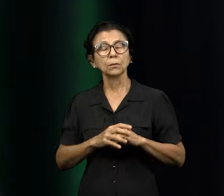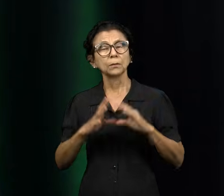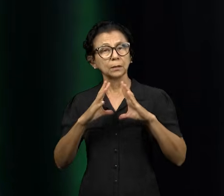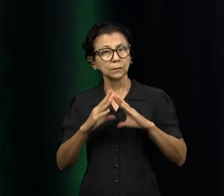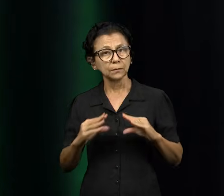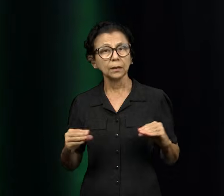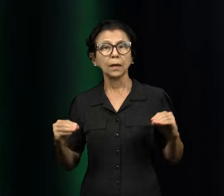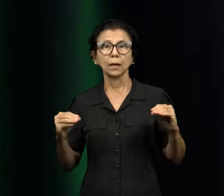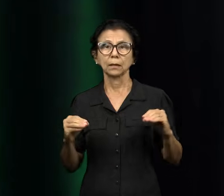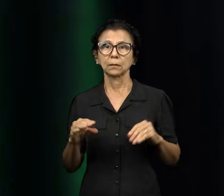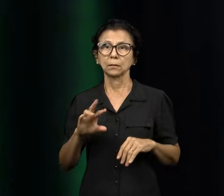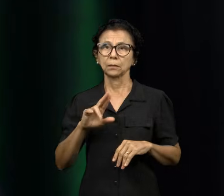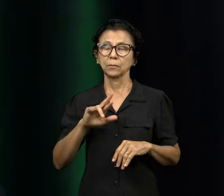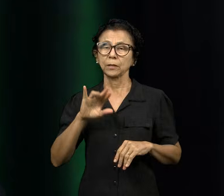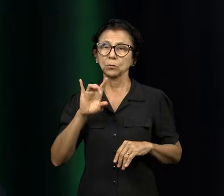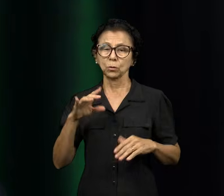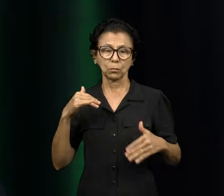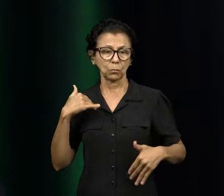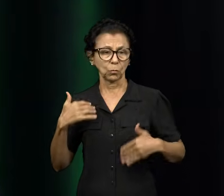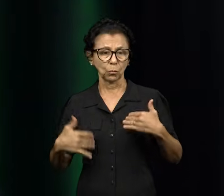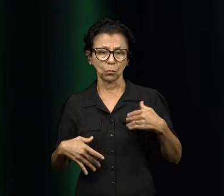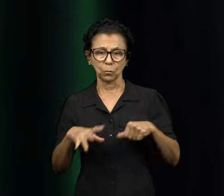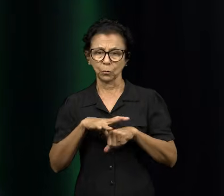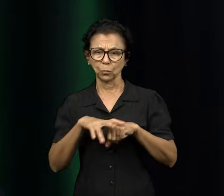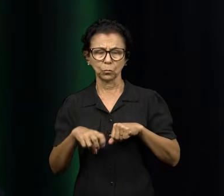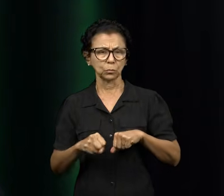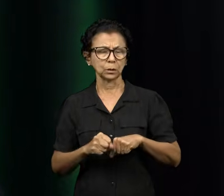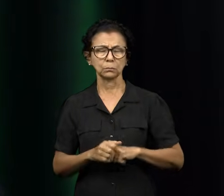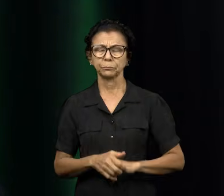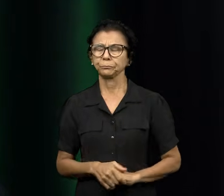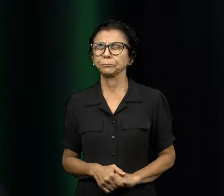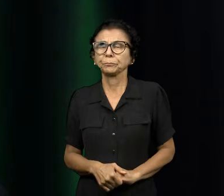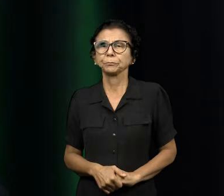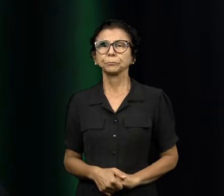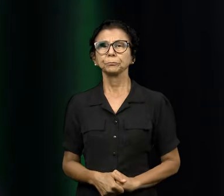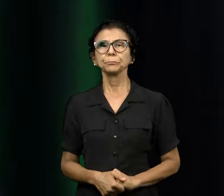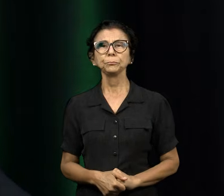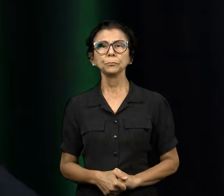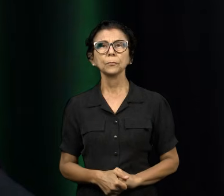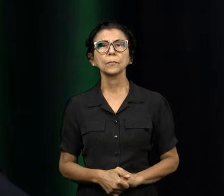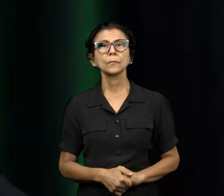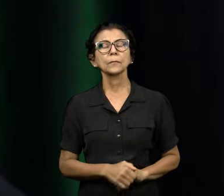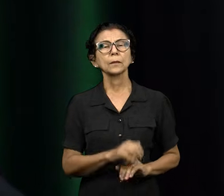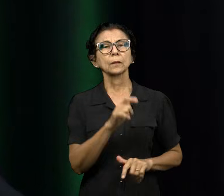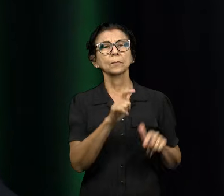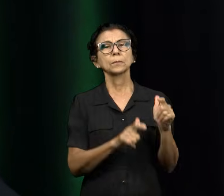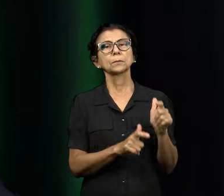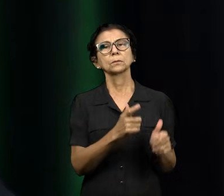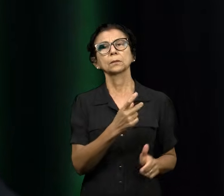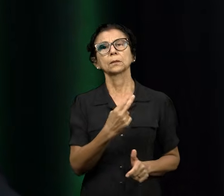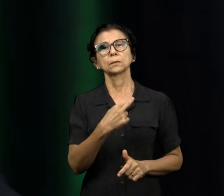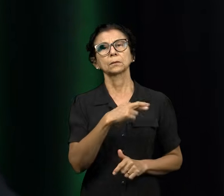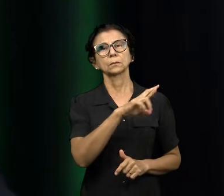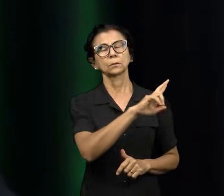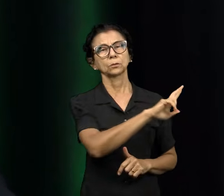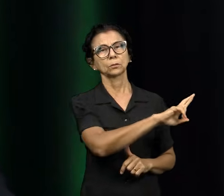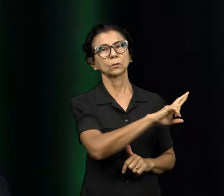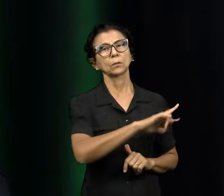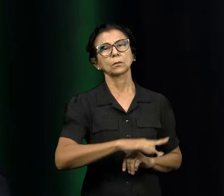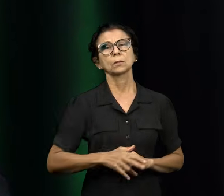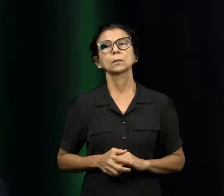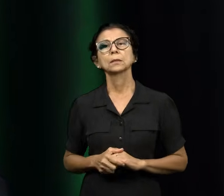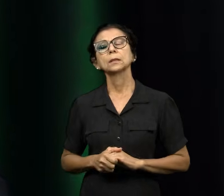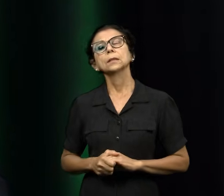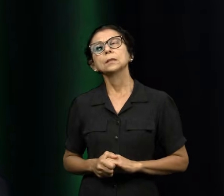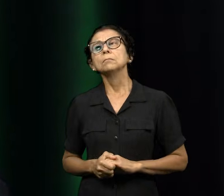E essa condição que você diz do religioso, porque o religioso, como estava nessa passagem